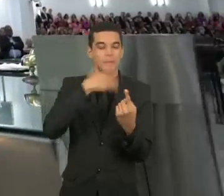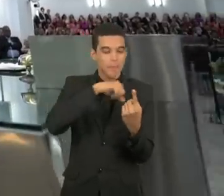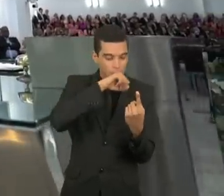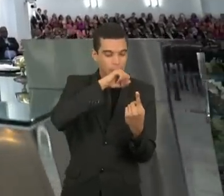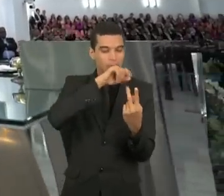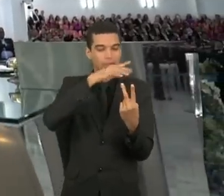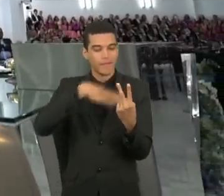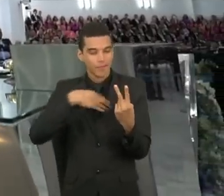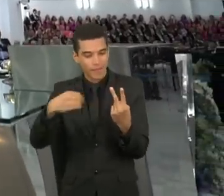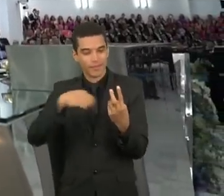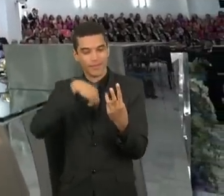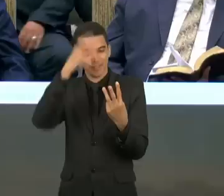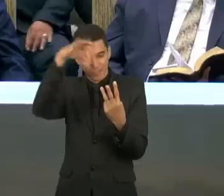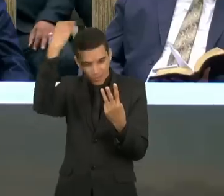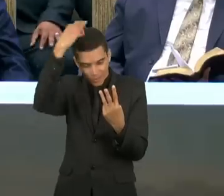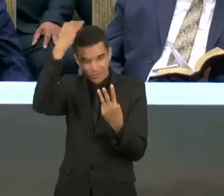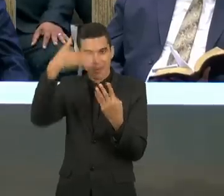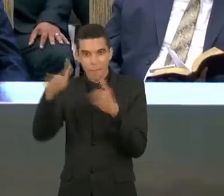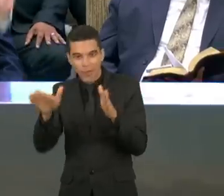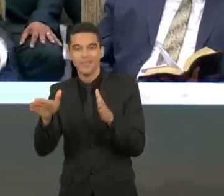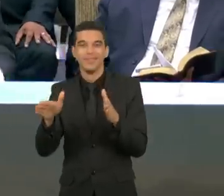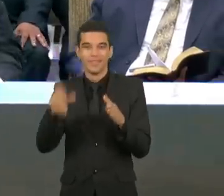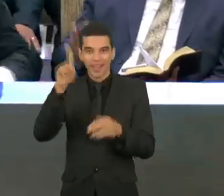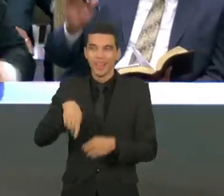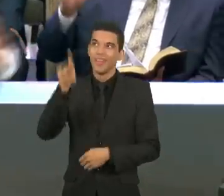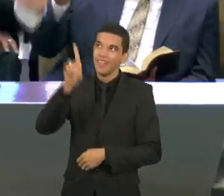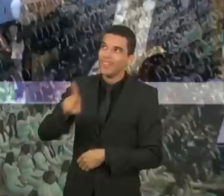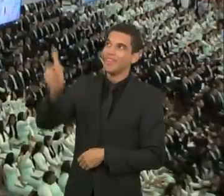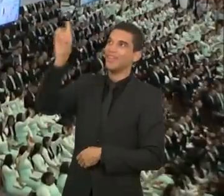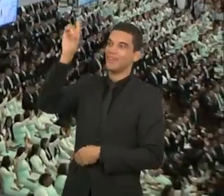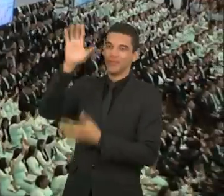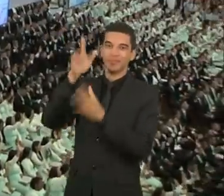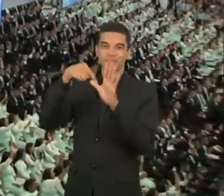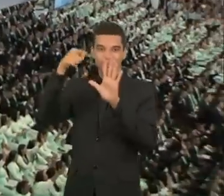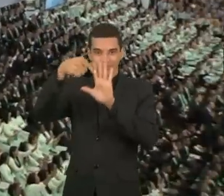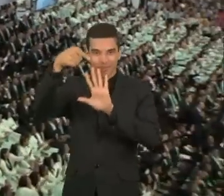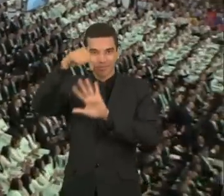Santo. Digitais de Jeová. Levanta a mão e dá glória!